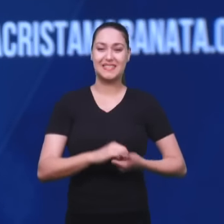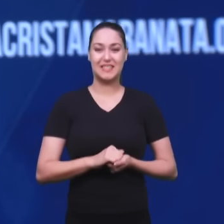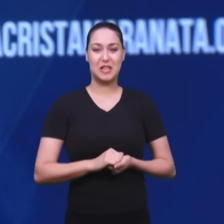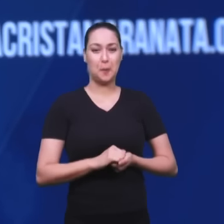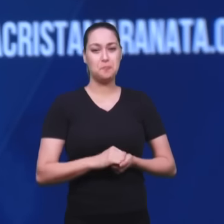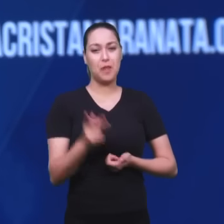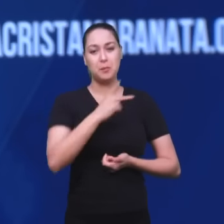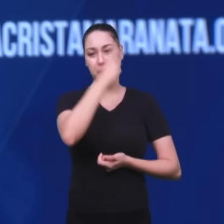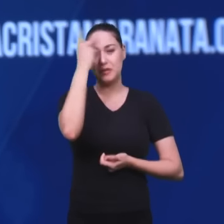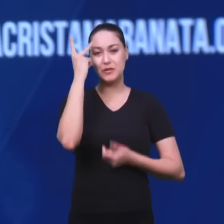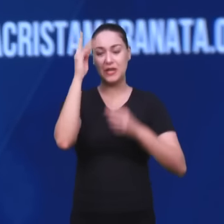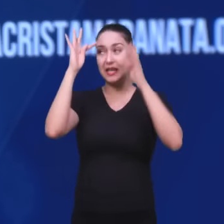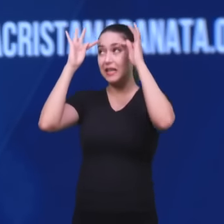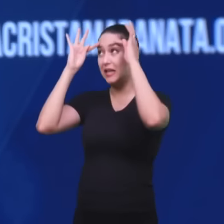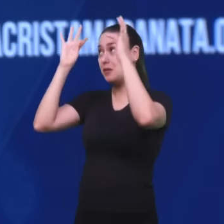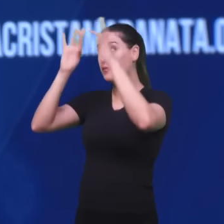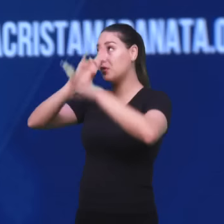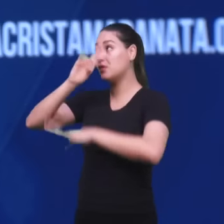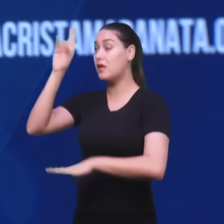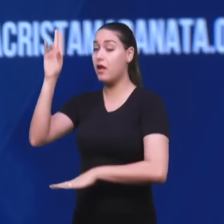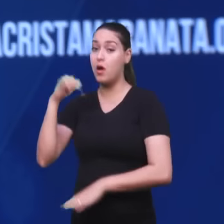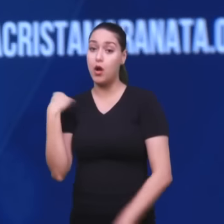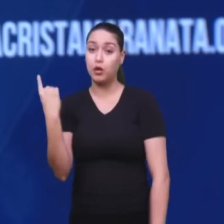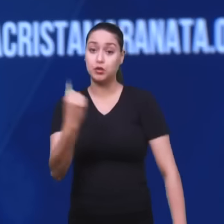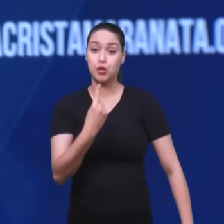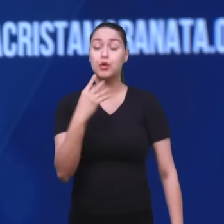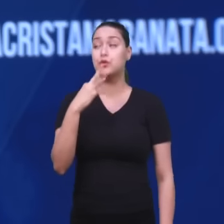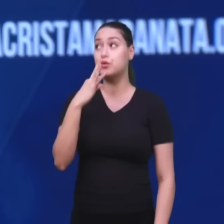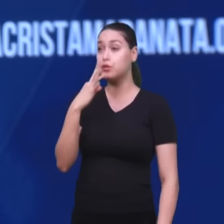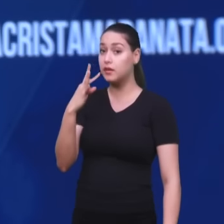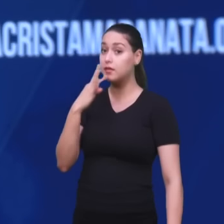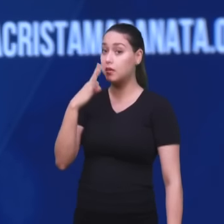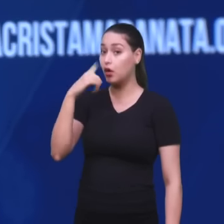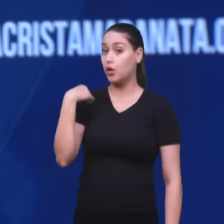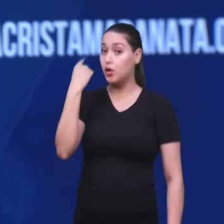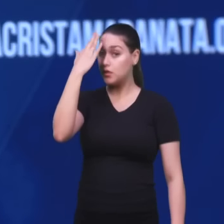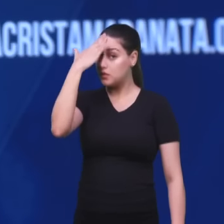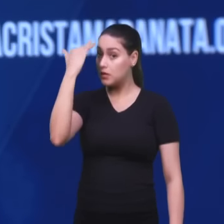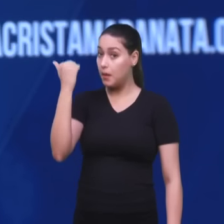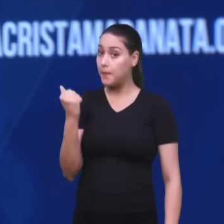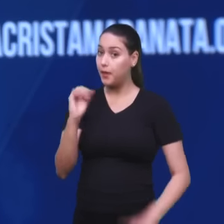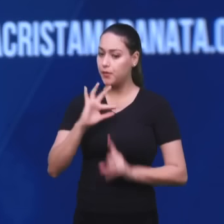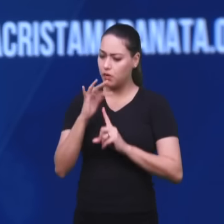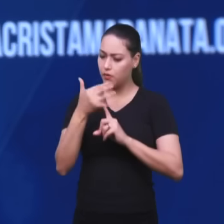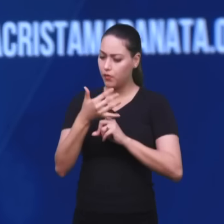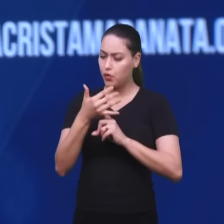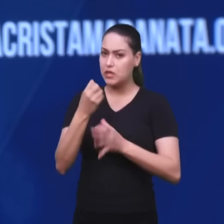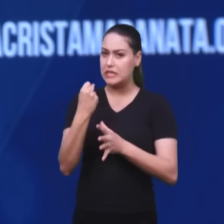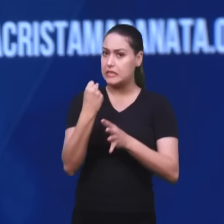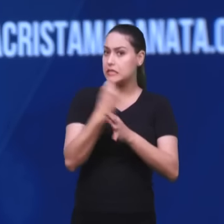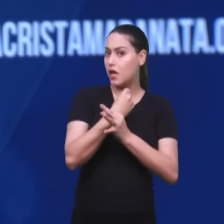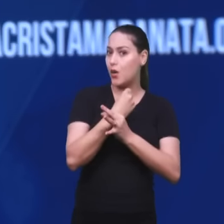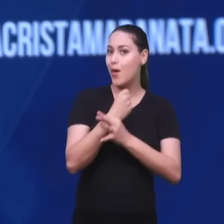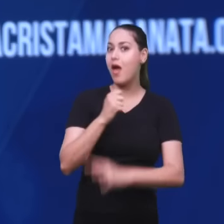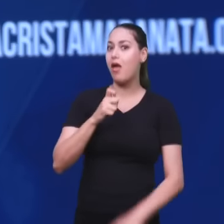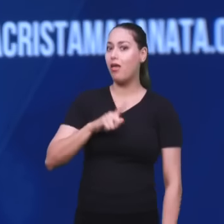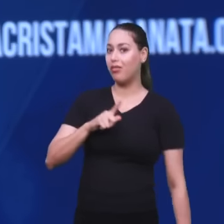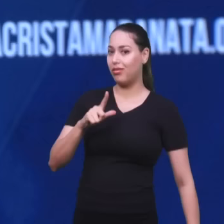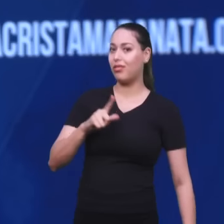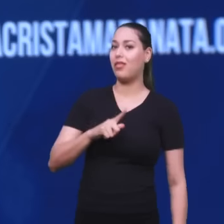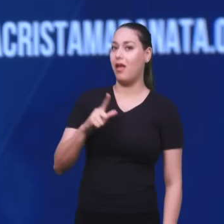Nós conhecemos Nós temos Um refúgio seguro É possível Que alguém Que esteja